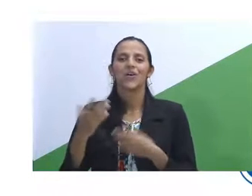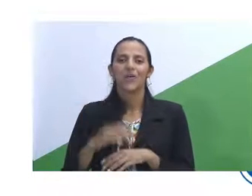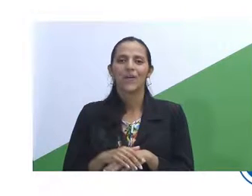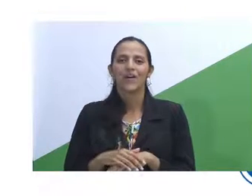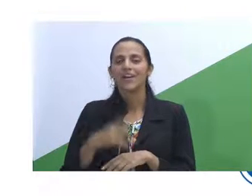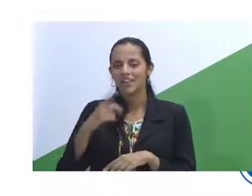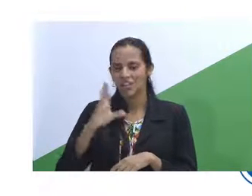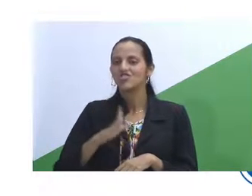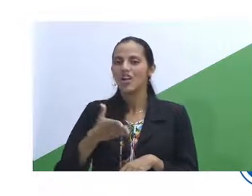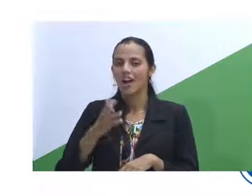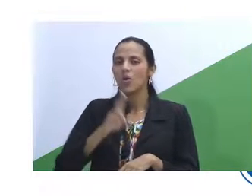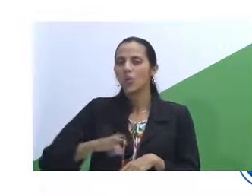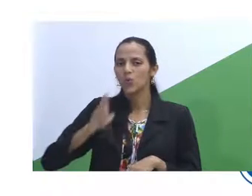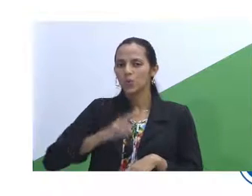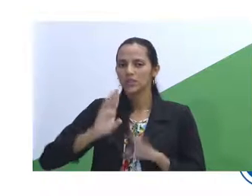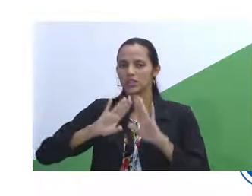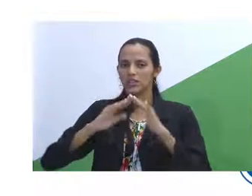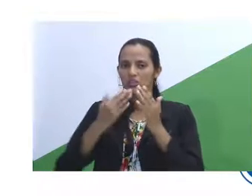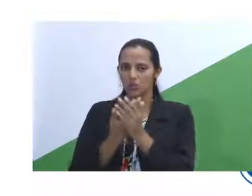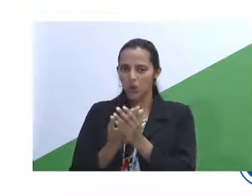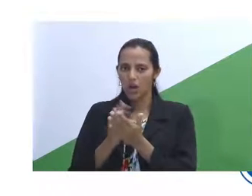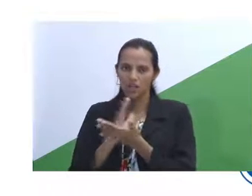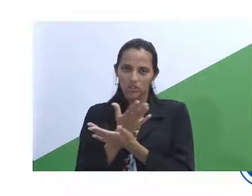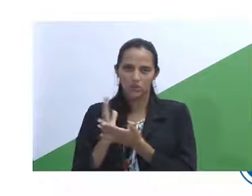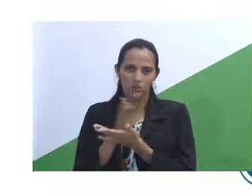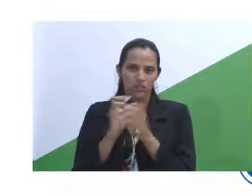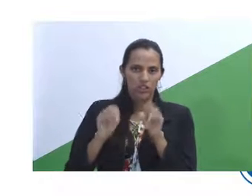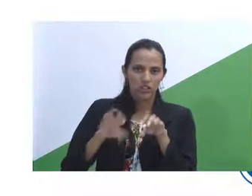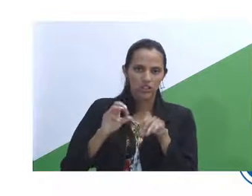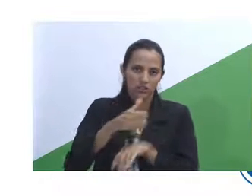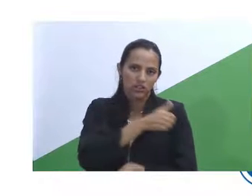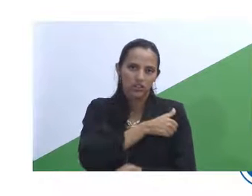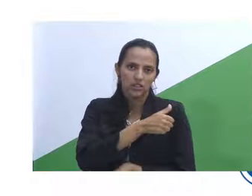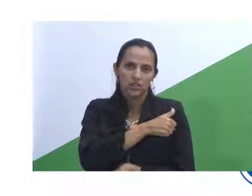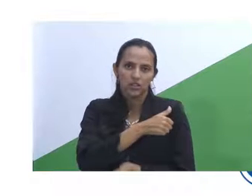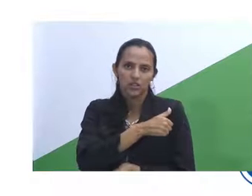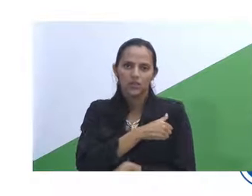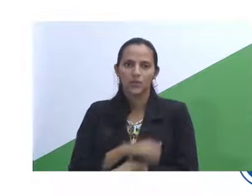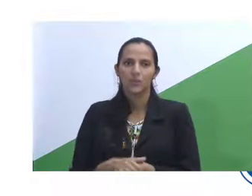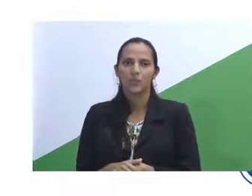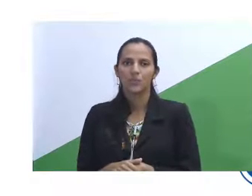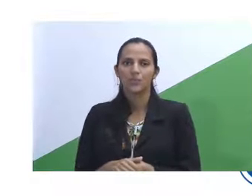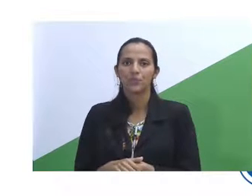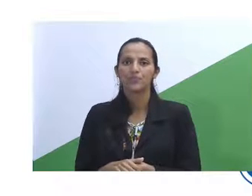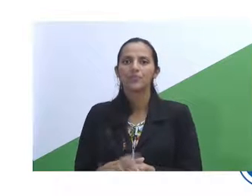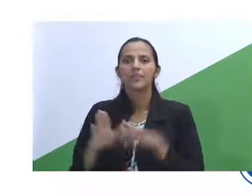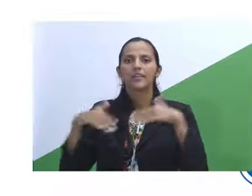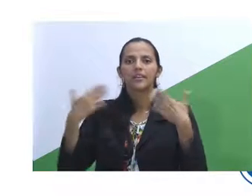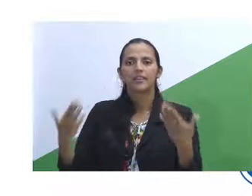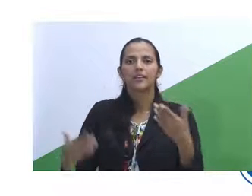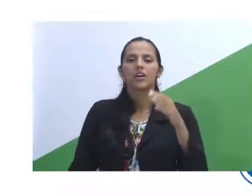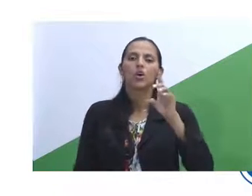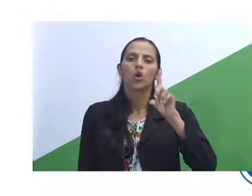escolas da Seduc, como que ele vai, então, caracterizar, né, essa ação, então, do DIP?